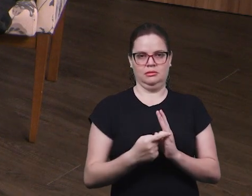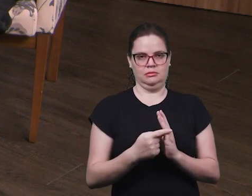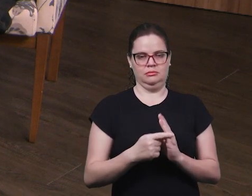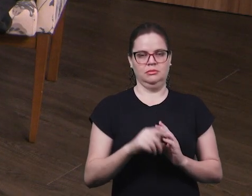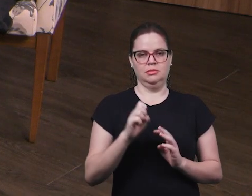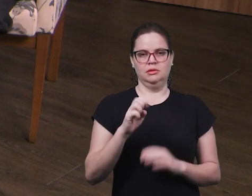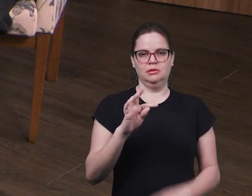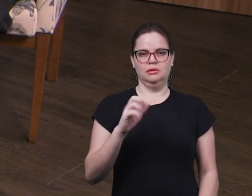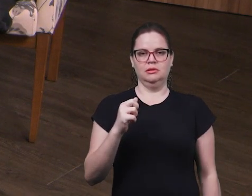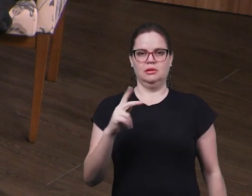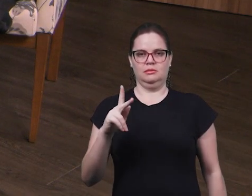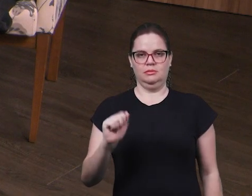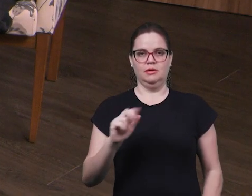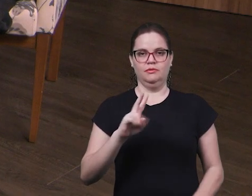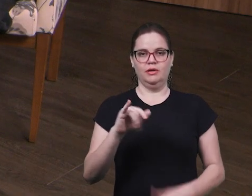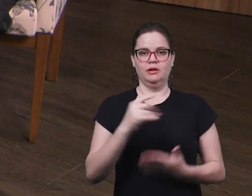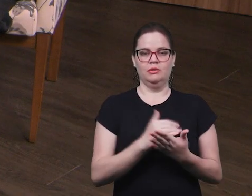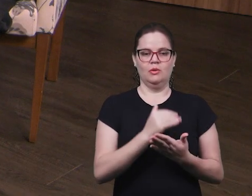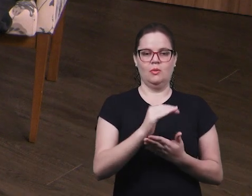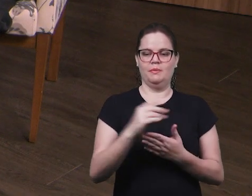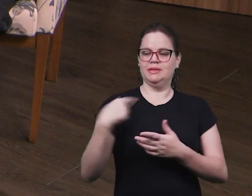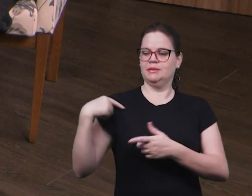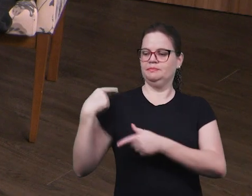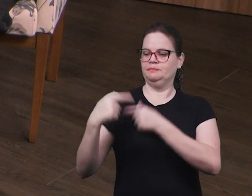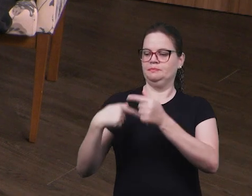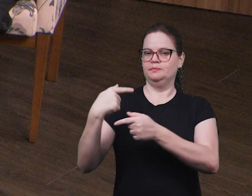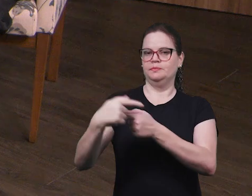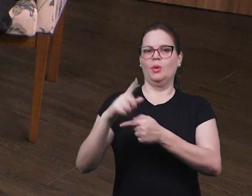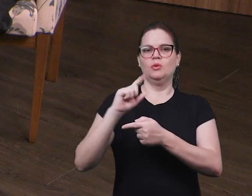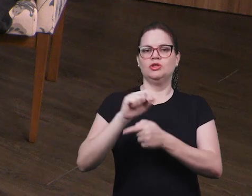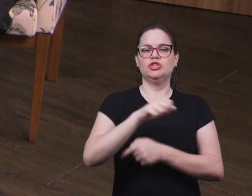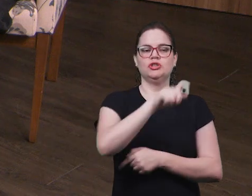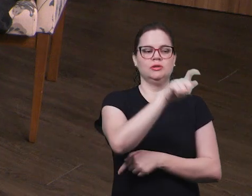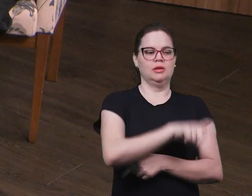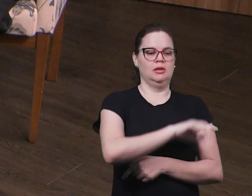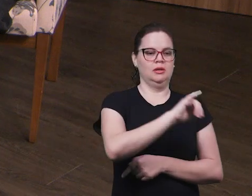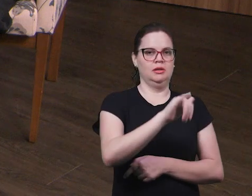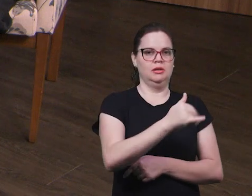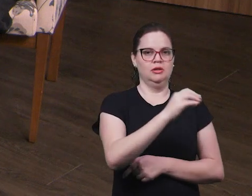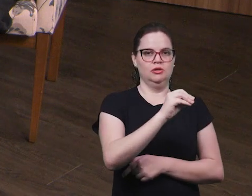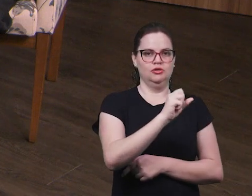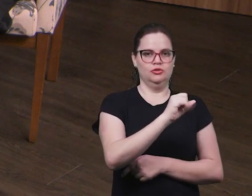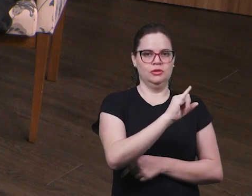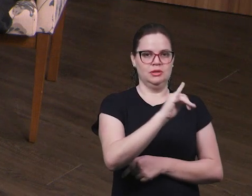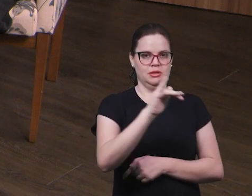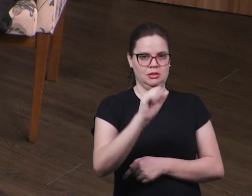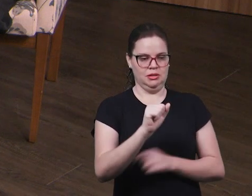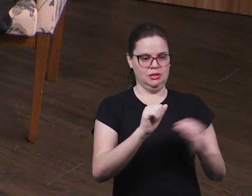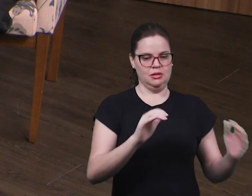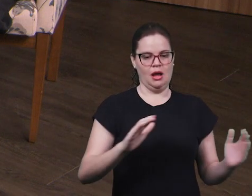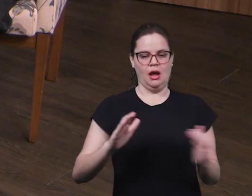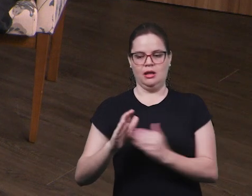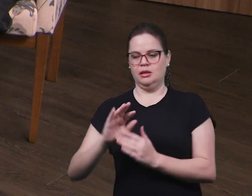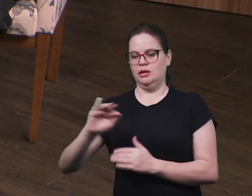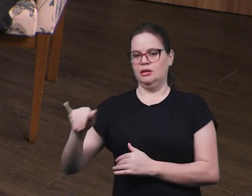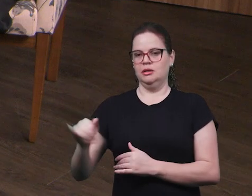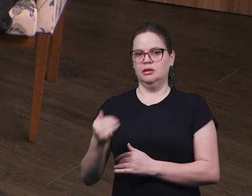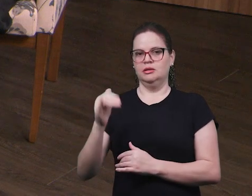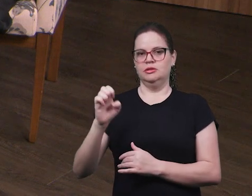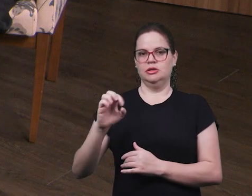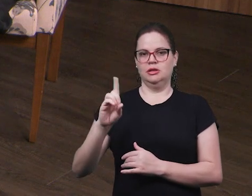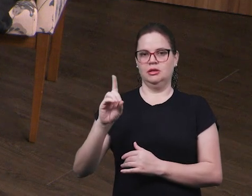pela genealogia desde Josias até Zedequias, vou pedir ao pastor Gerson para